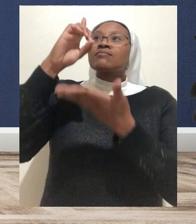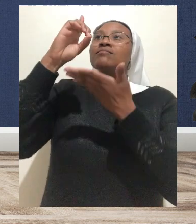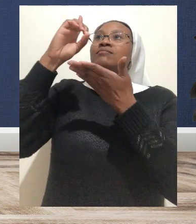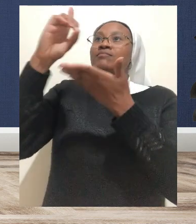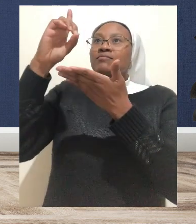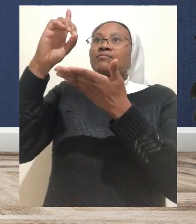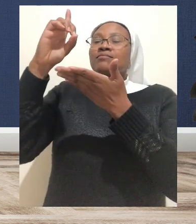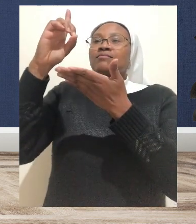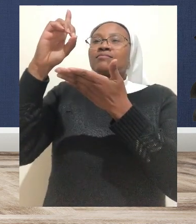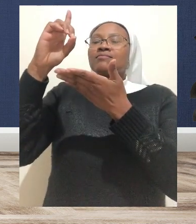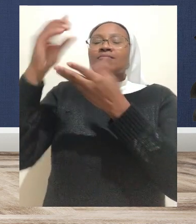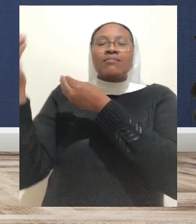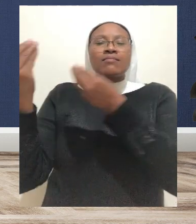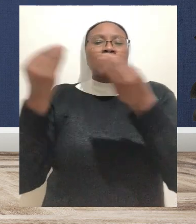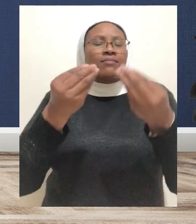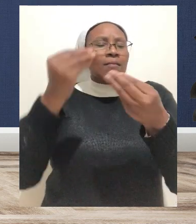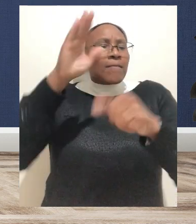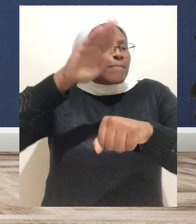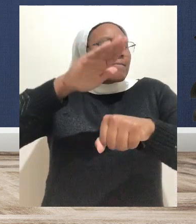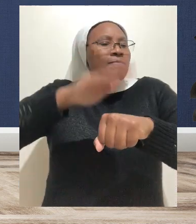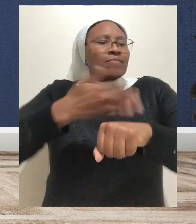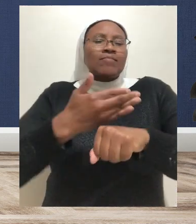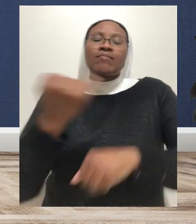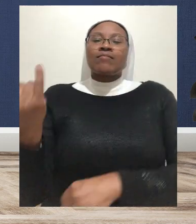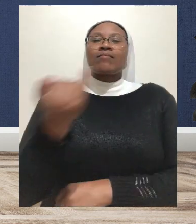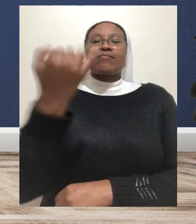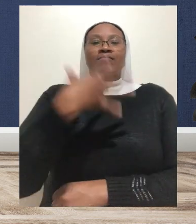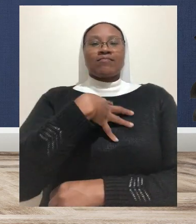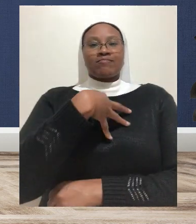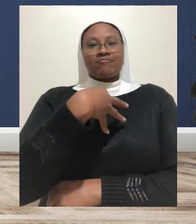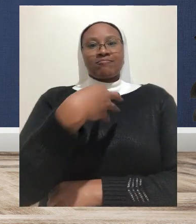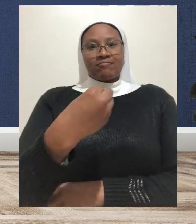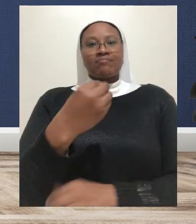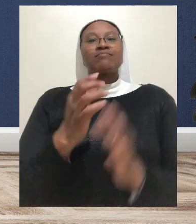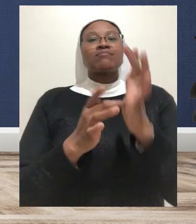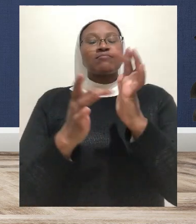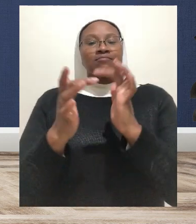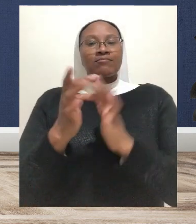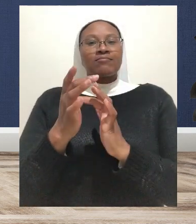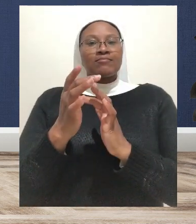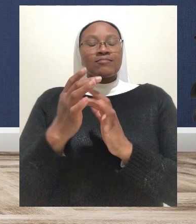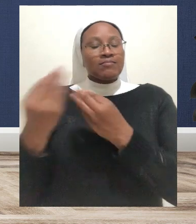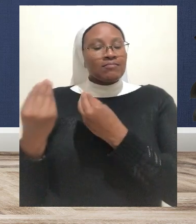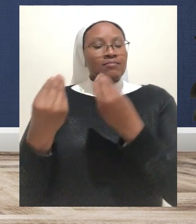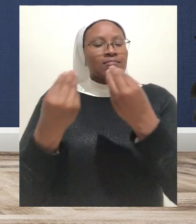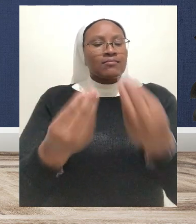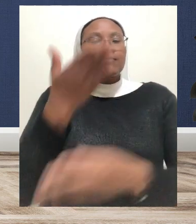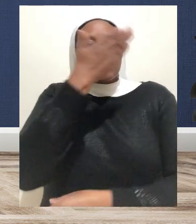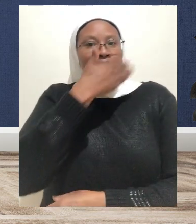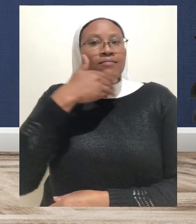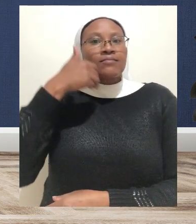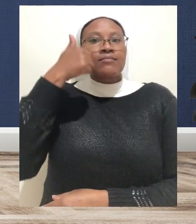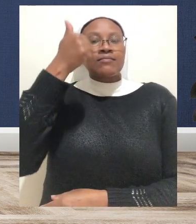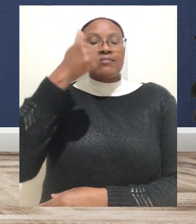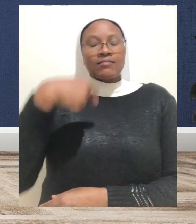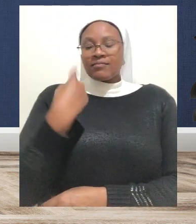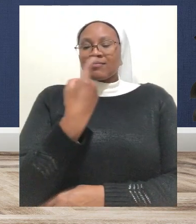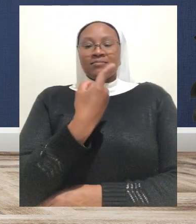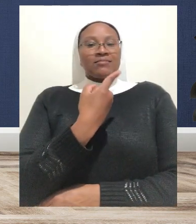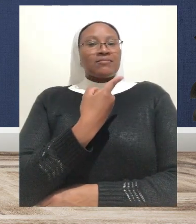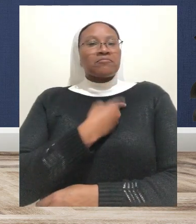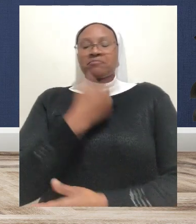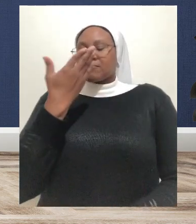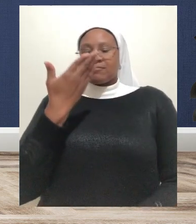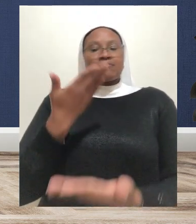Por isso, Deus dá o que há de mais precioso, o seu Filho único, para garantir o melhor e para